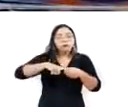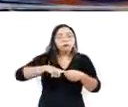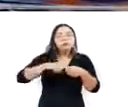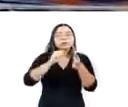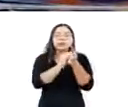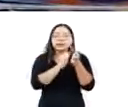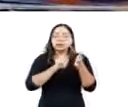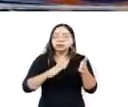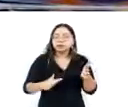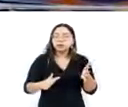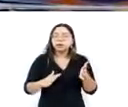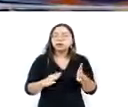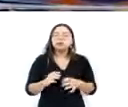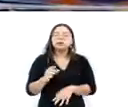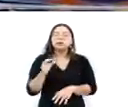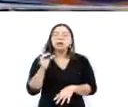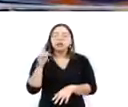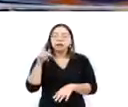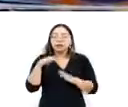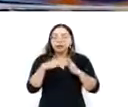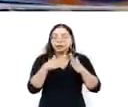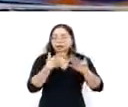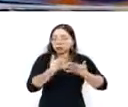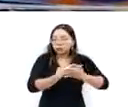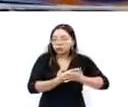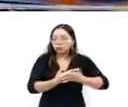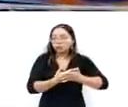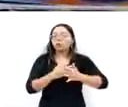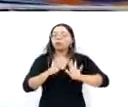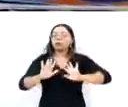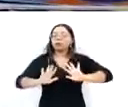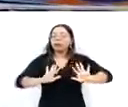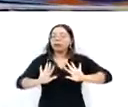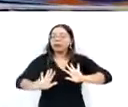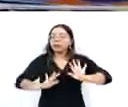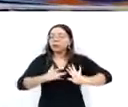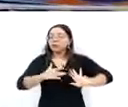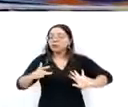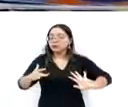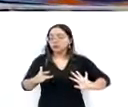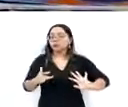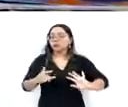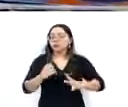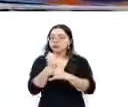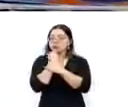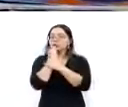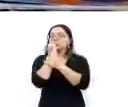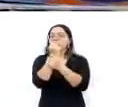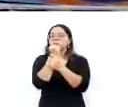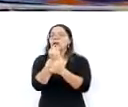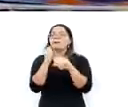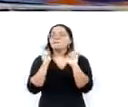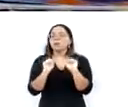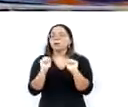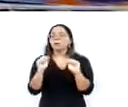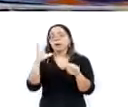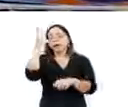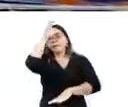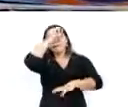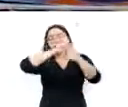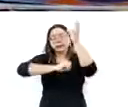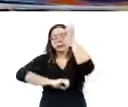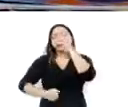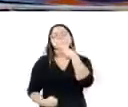retomem as atividades presenciais, mas retomem com cuidado, segurança e, de alguma forma, também possam